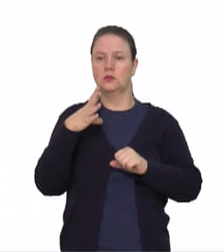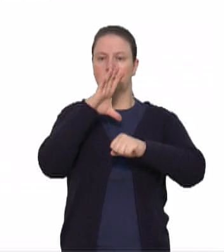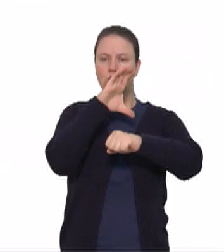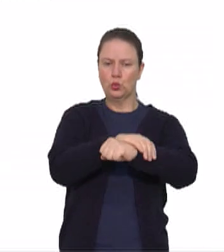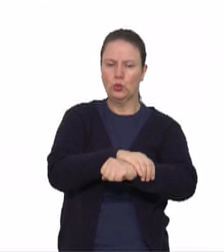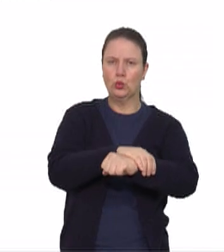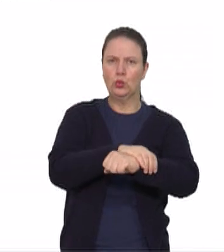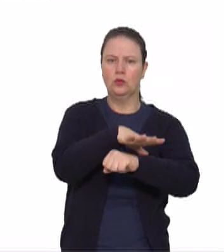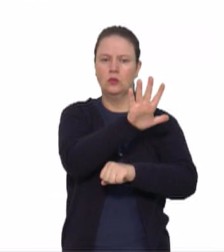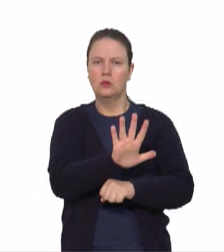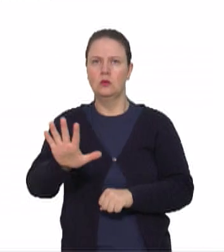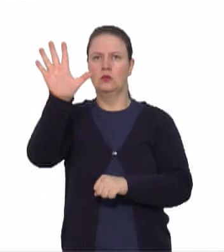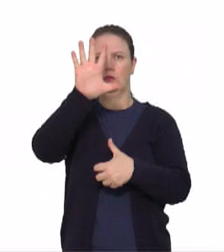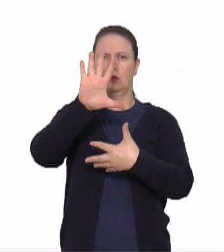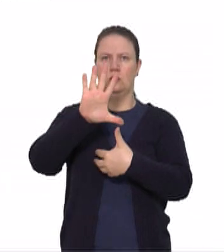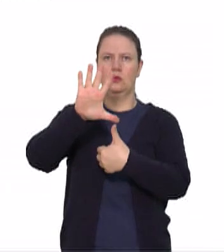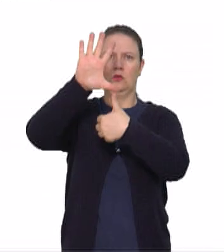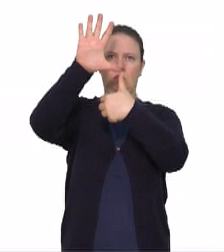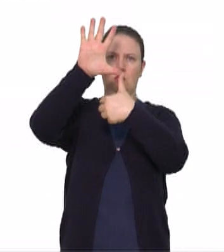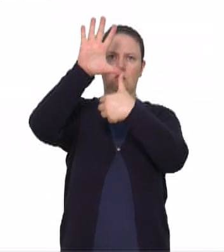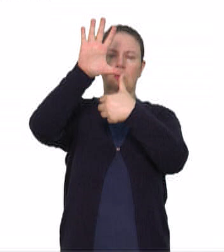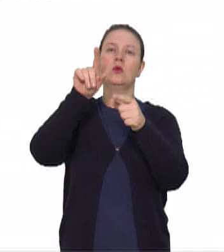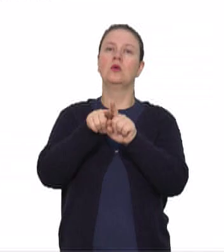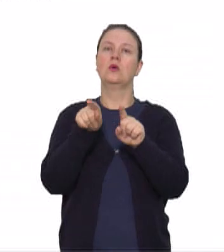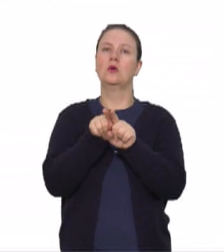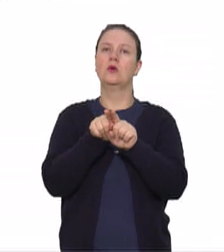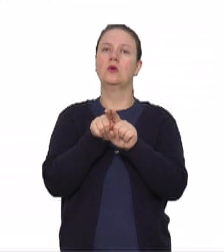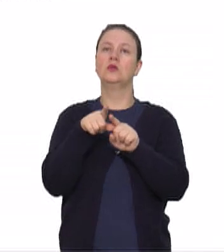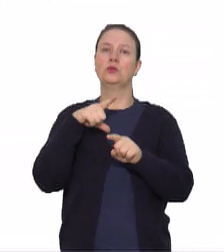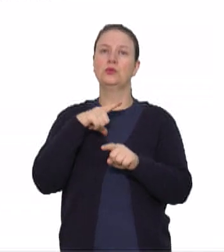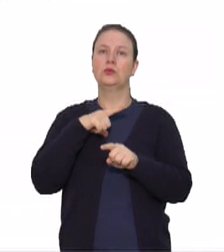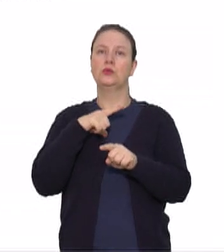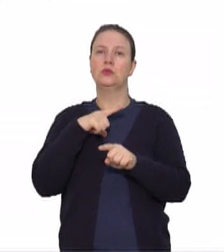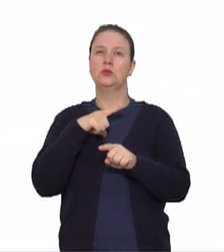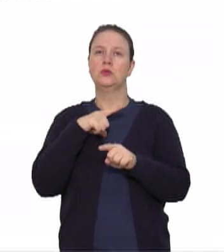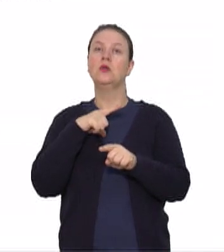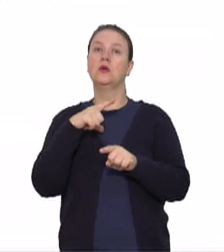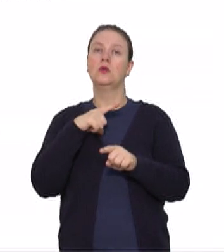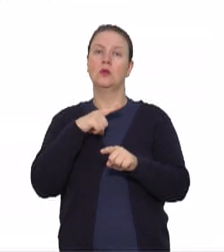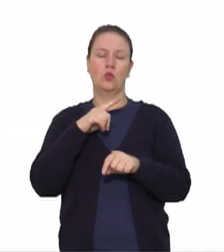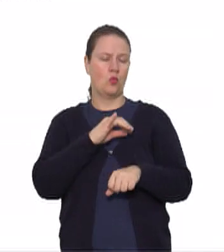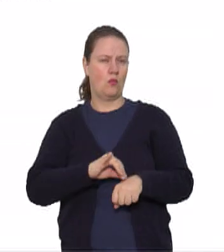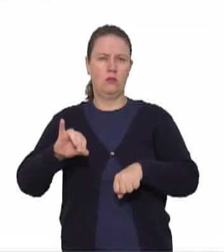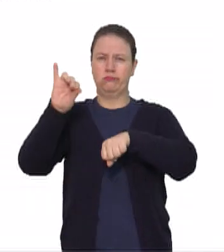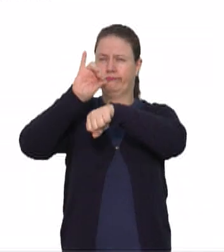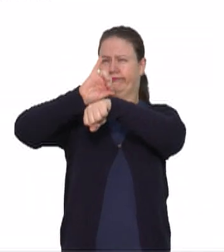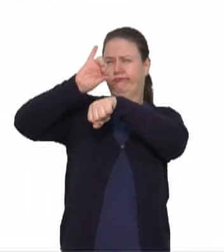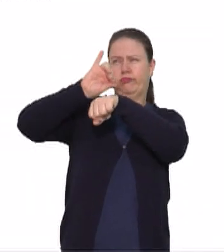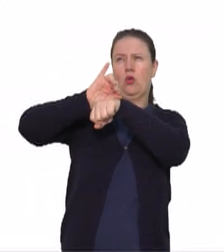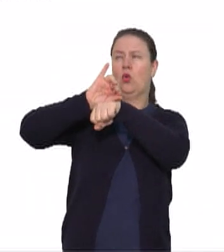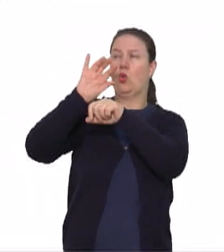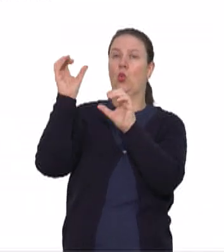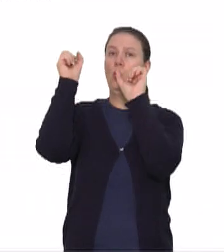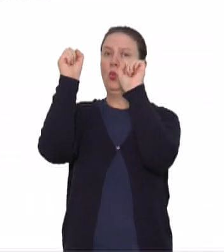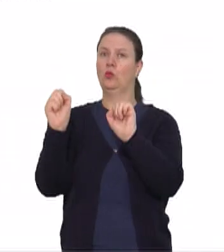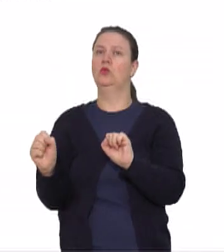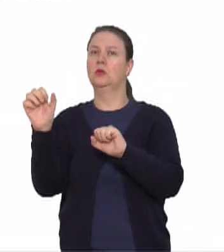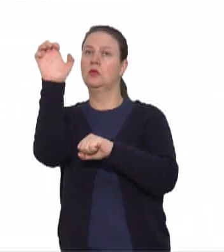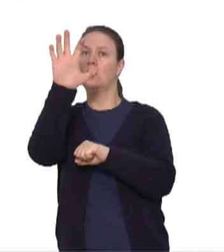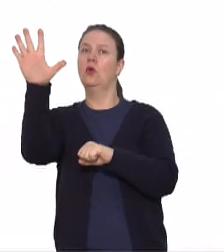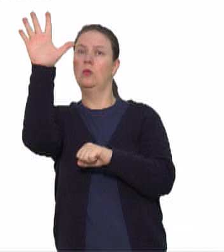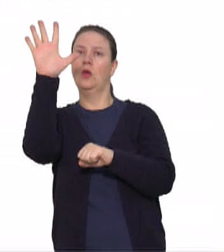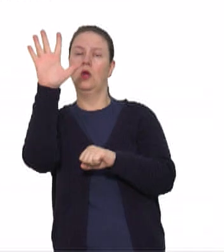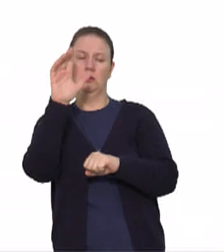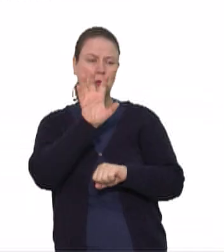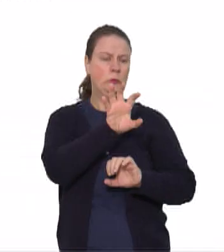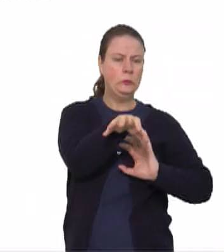outros países que viviam em regime de colonato, quer dizer, que eram colônias de uma grande metrópole europeia, também vão buscar a independência,